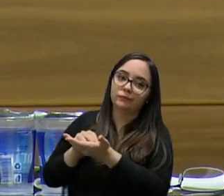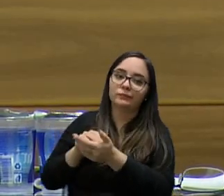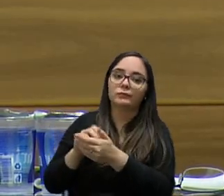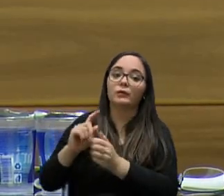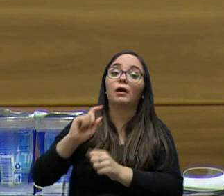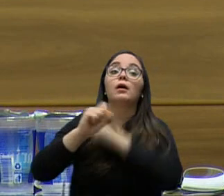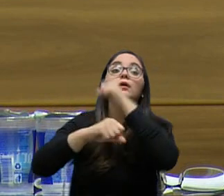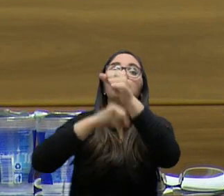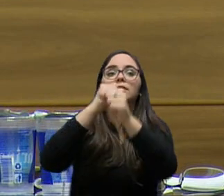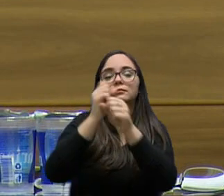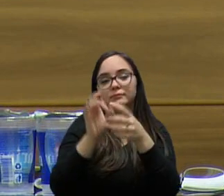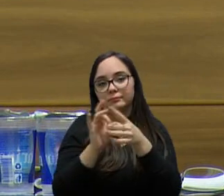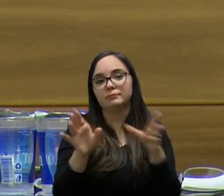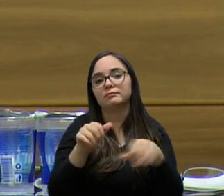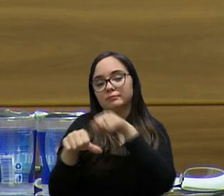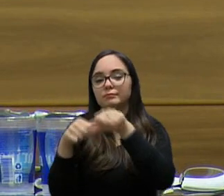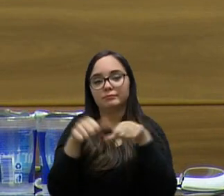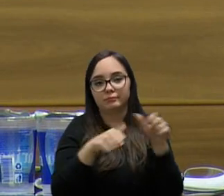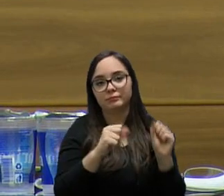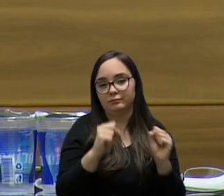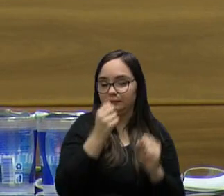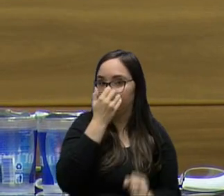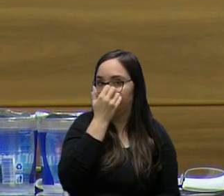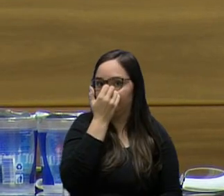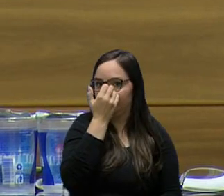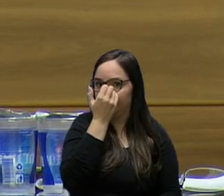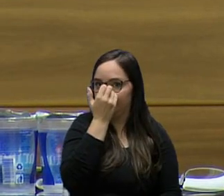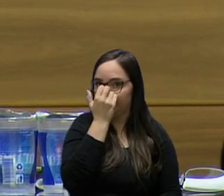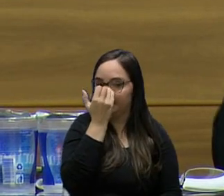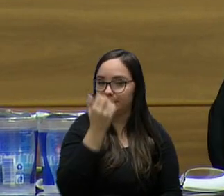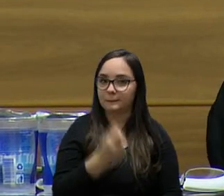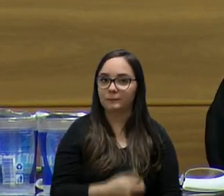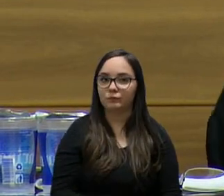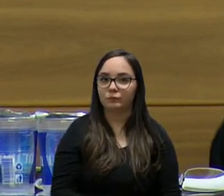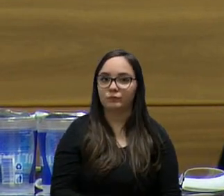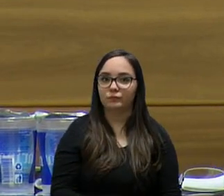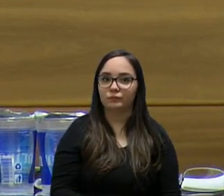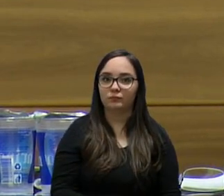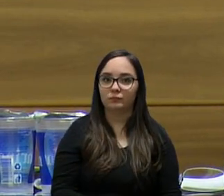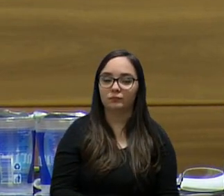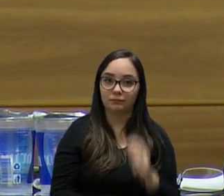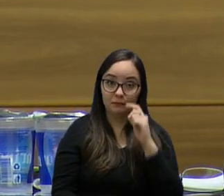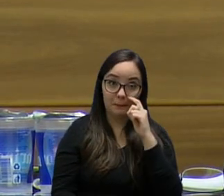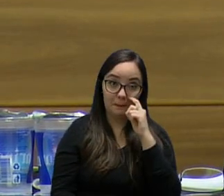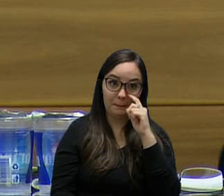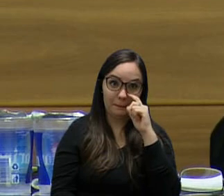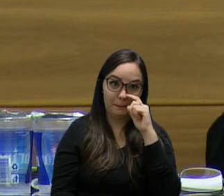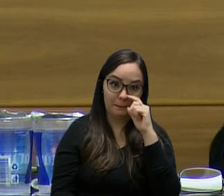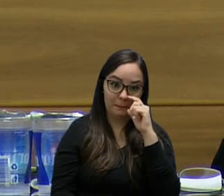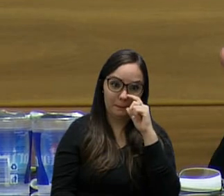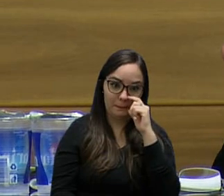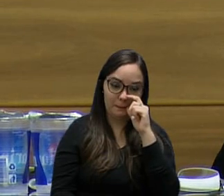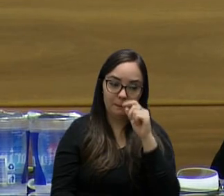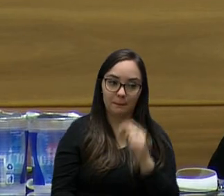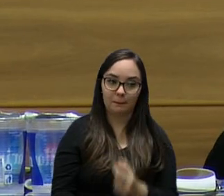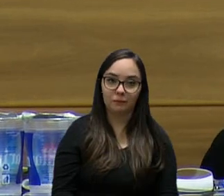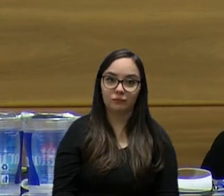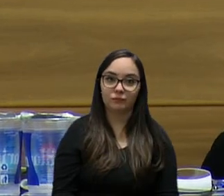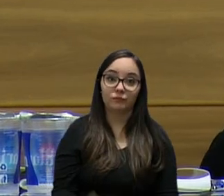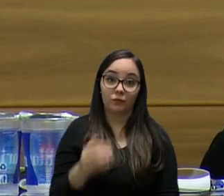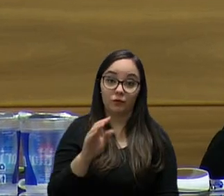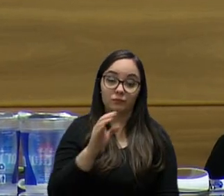se se ele pega se ele assim de uma maneira abrupta ele ele pega e ele naquelas naqueles cenário ele pega o senão